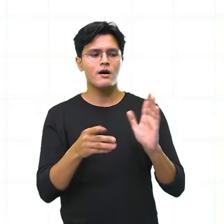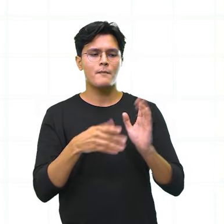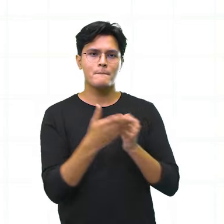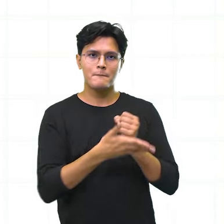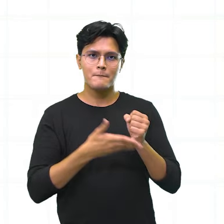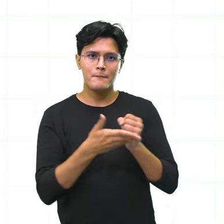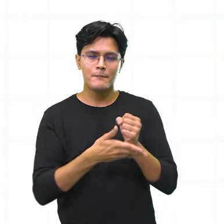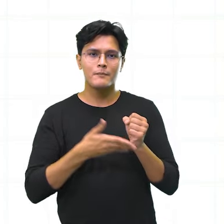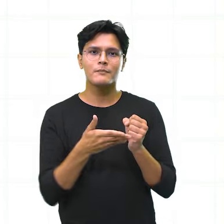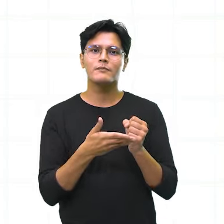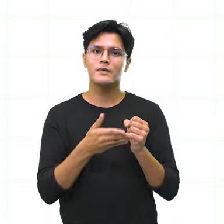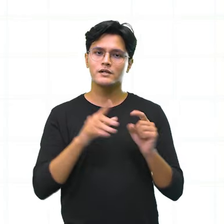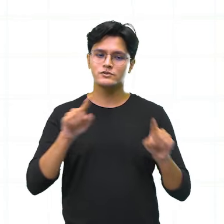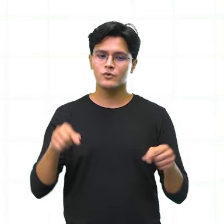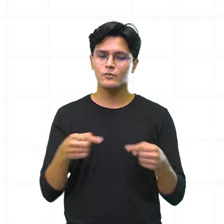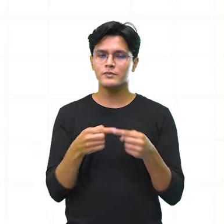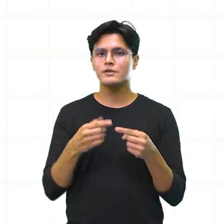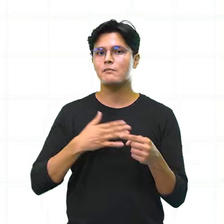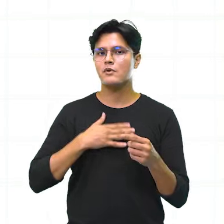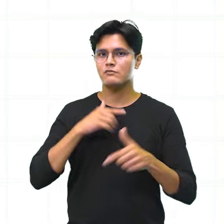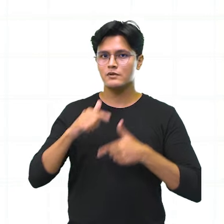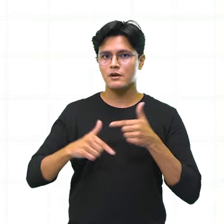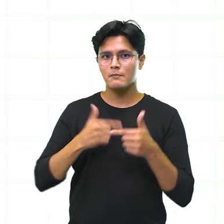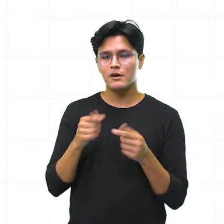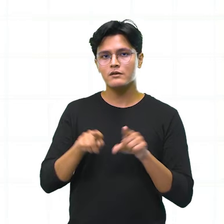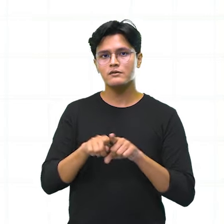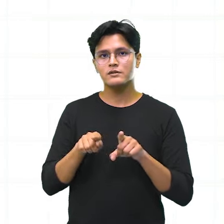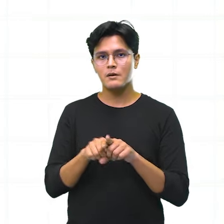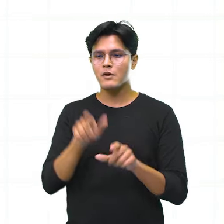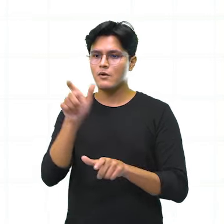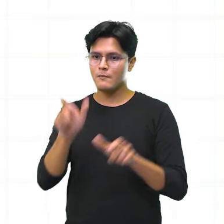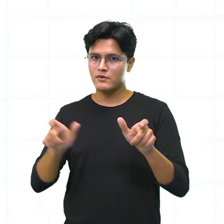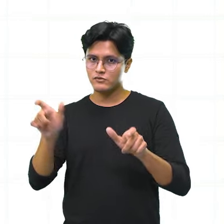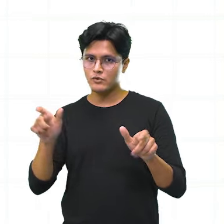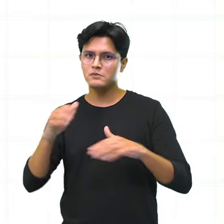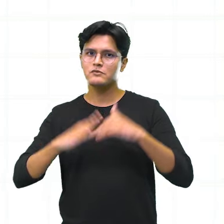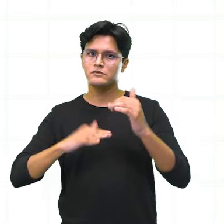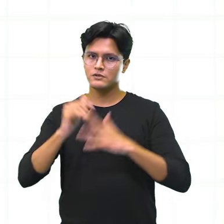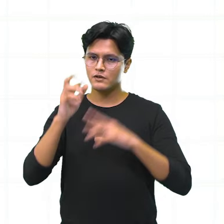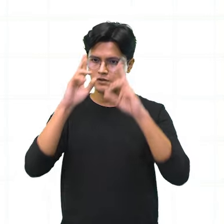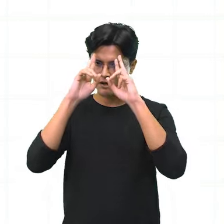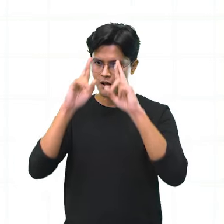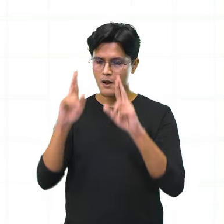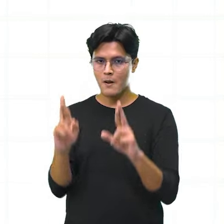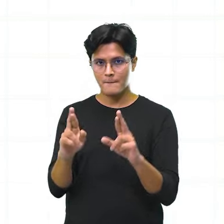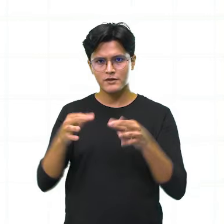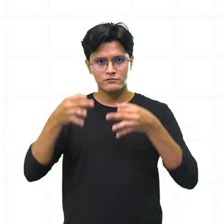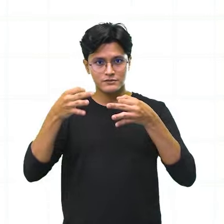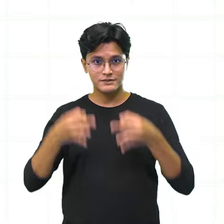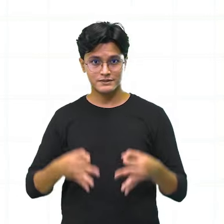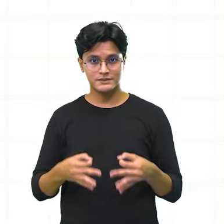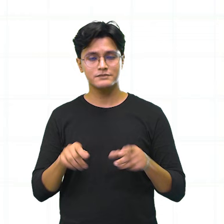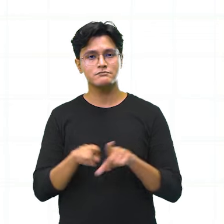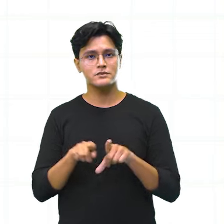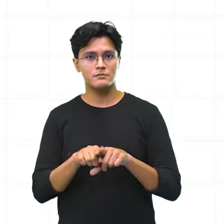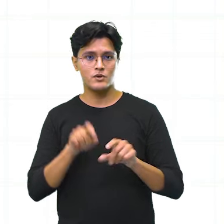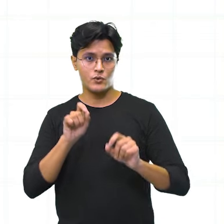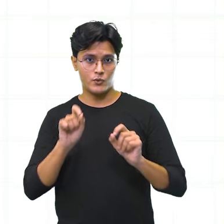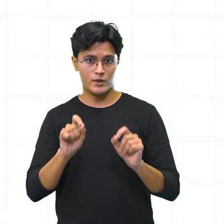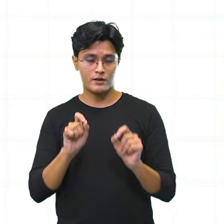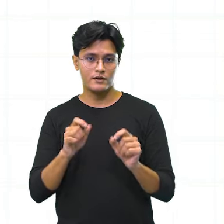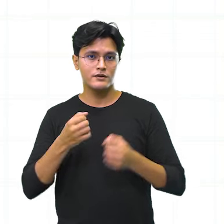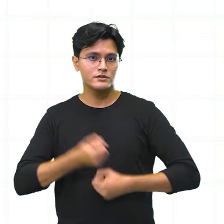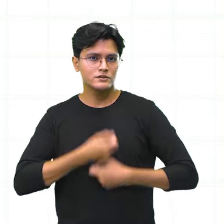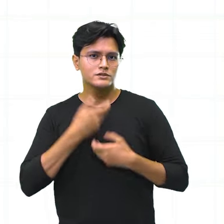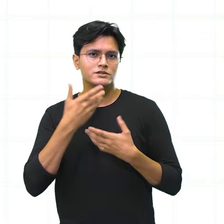meus serviços e respeitar meus semelhantes com honestidade. Também ele está proferindo